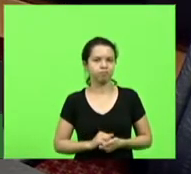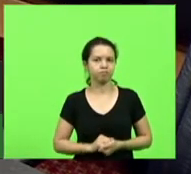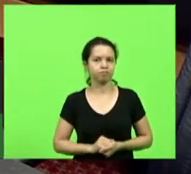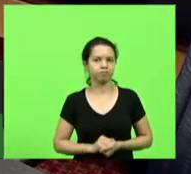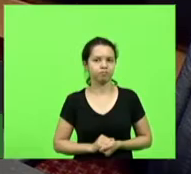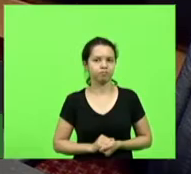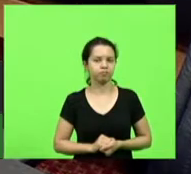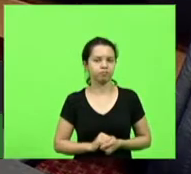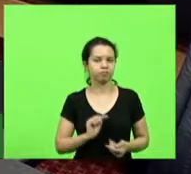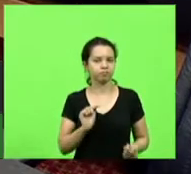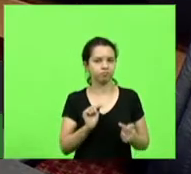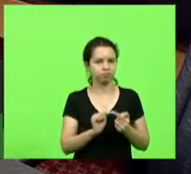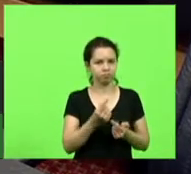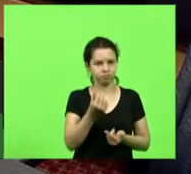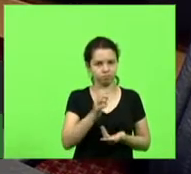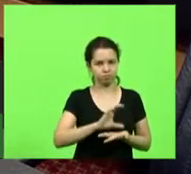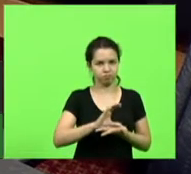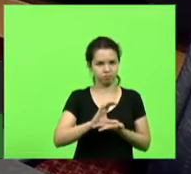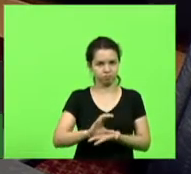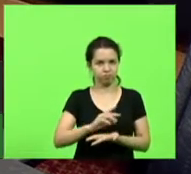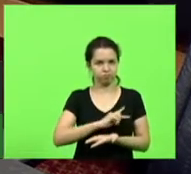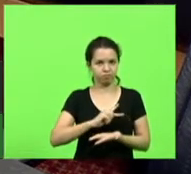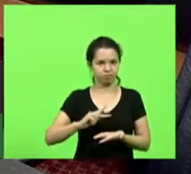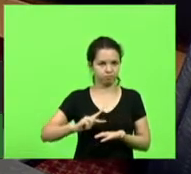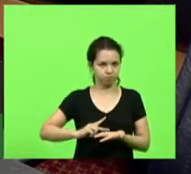a aplicação do recurso público. Mas este